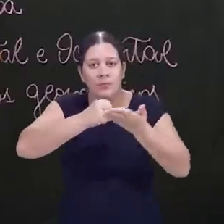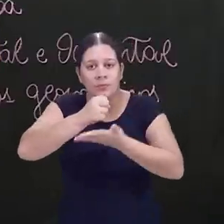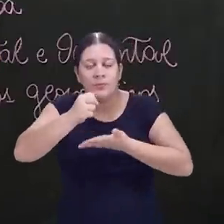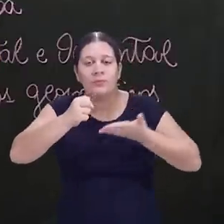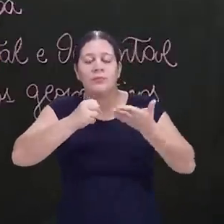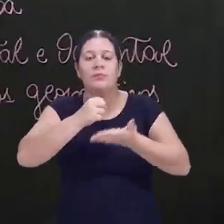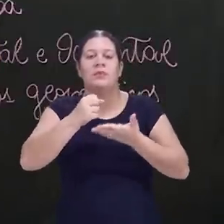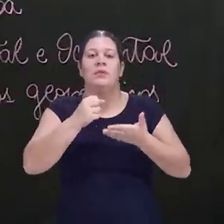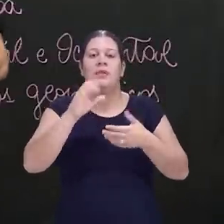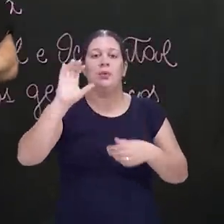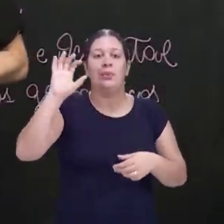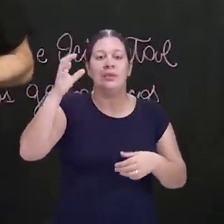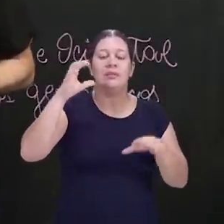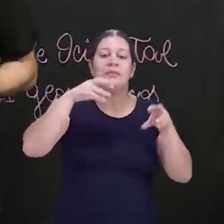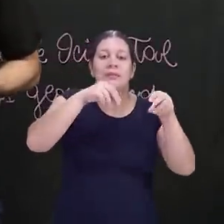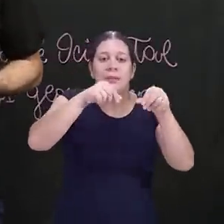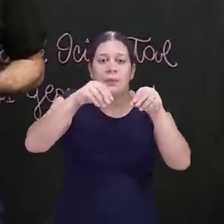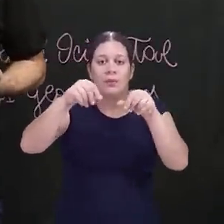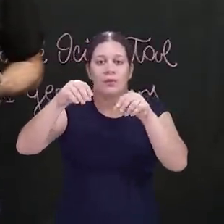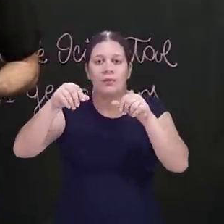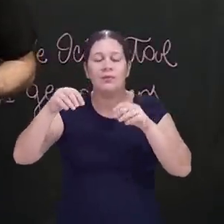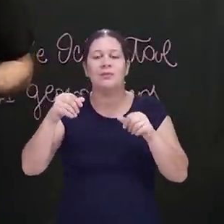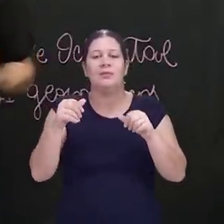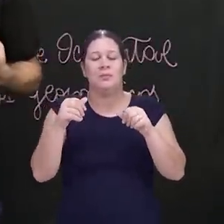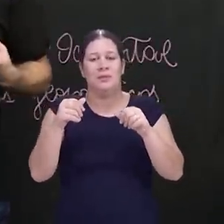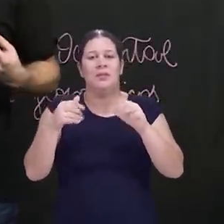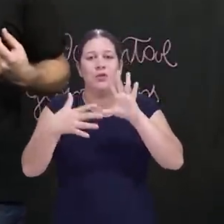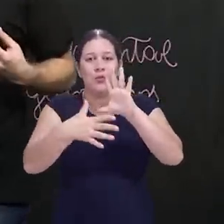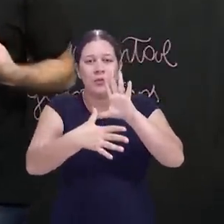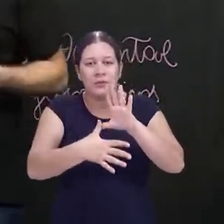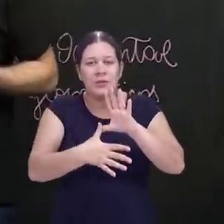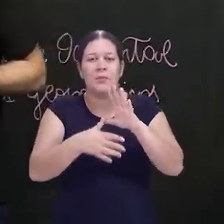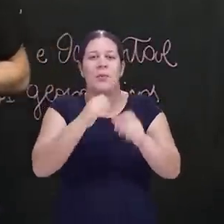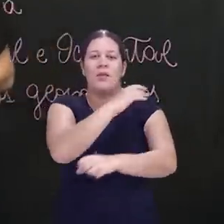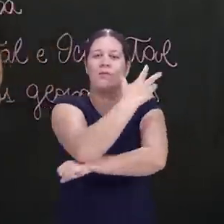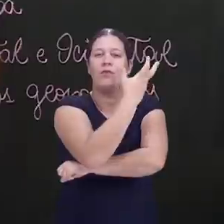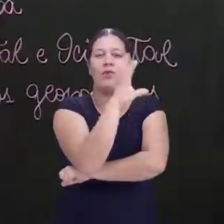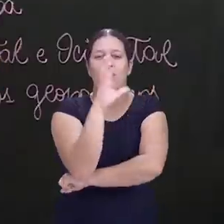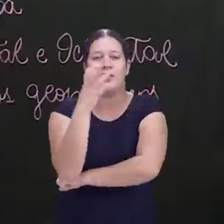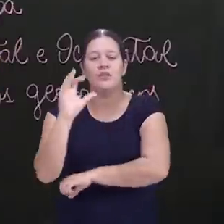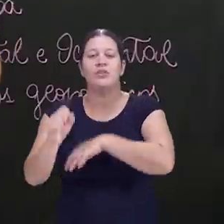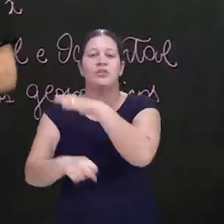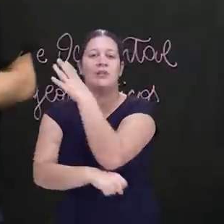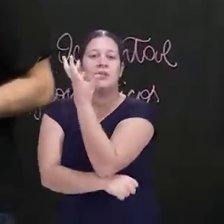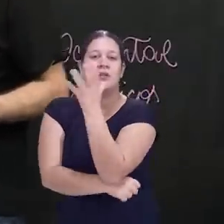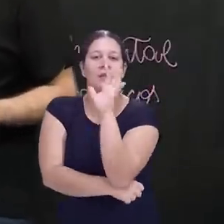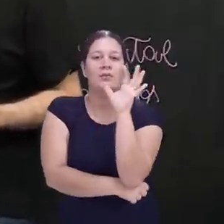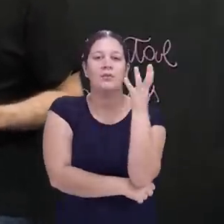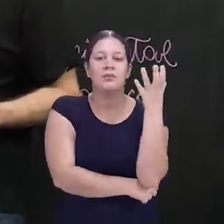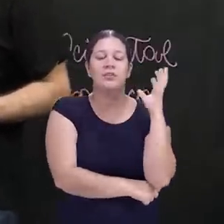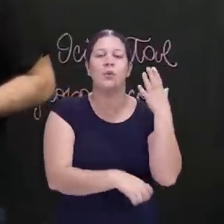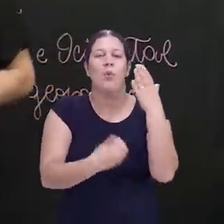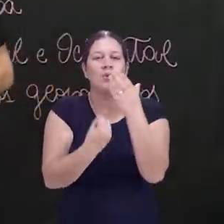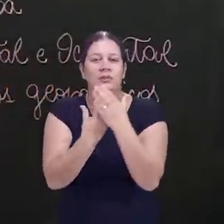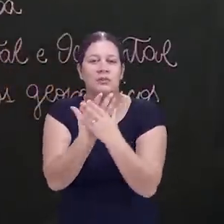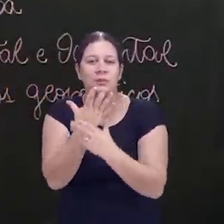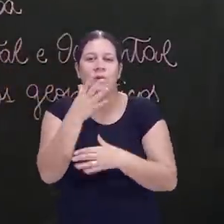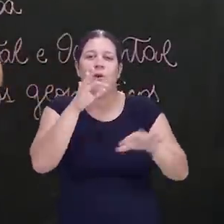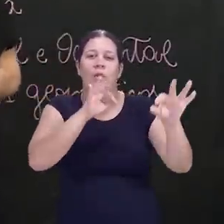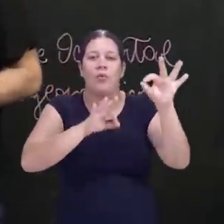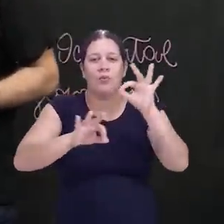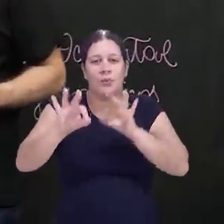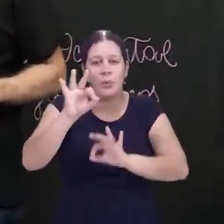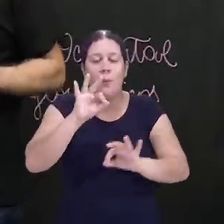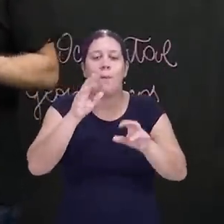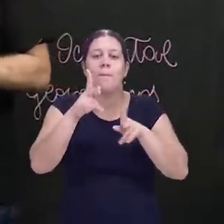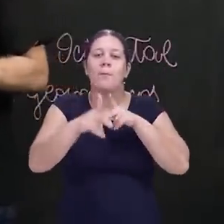sentido de um clima temperado mais continental, a formação de florestas temperadas na região, vai dar origem e organização a